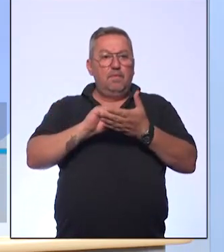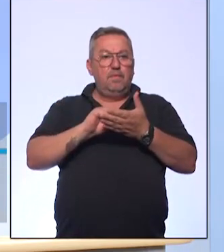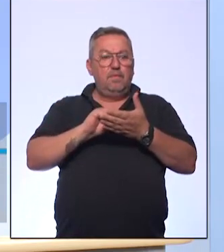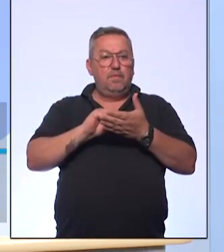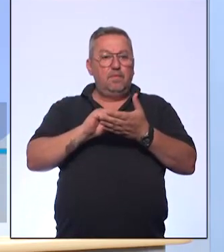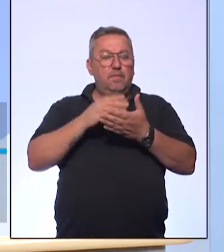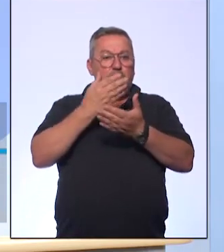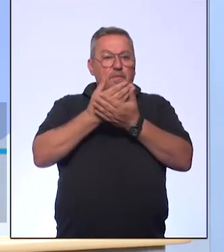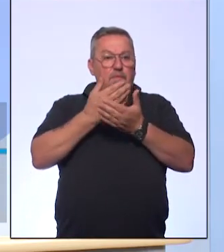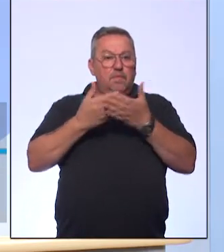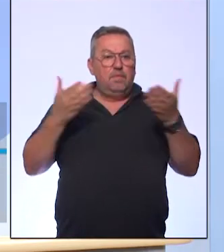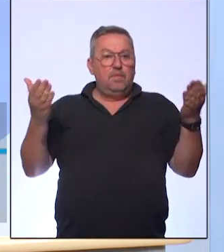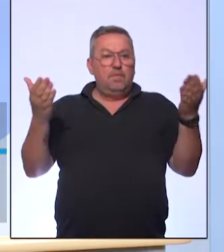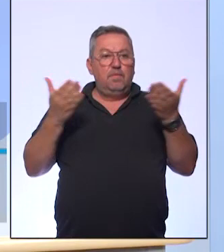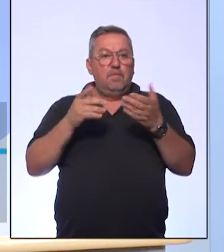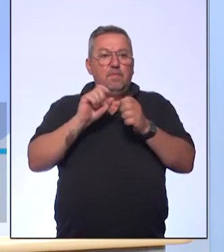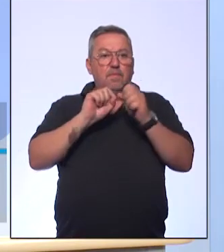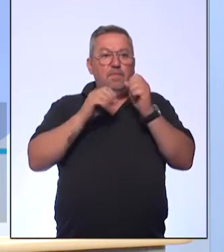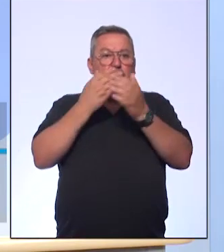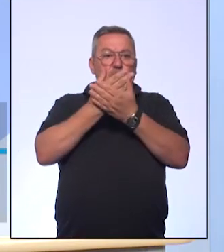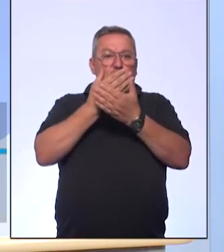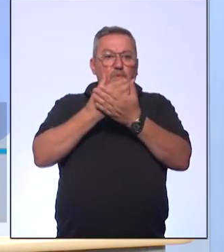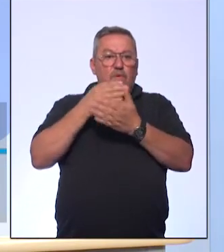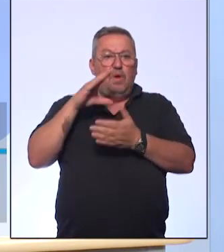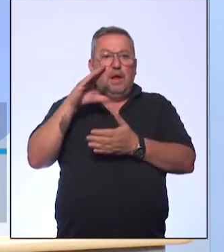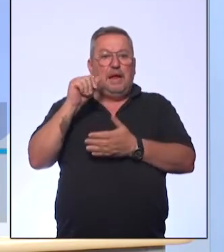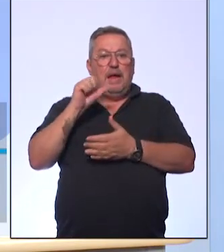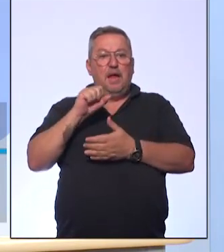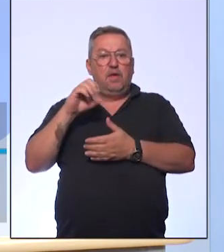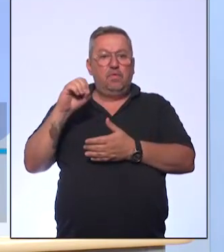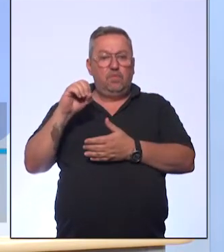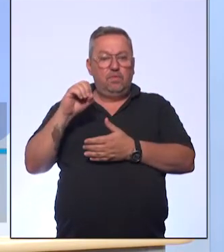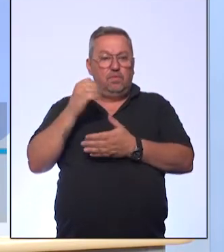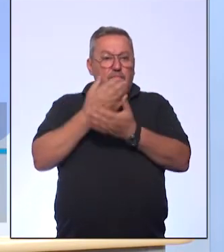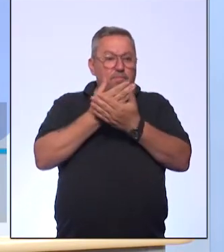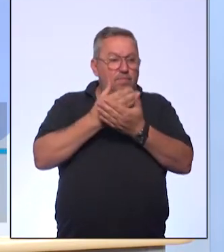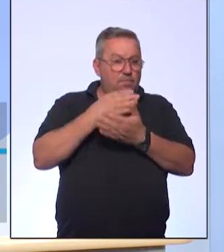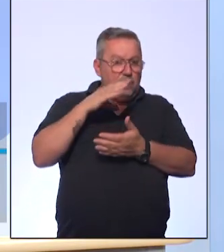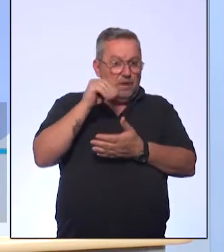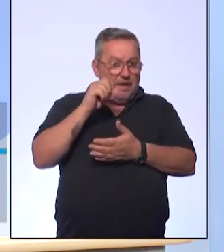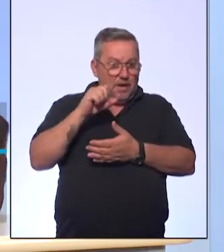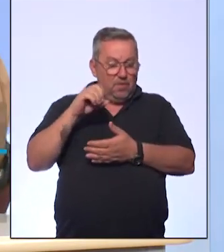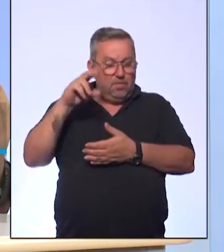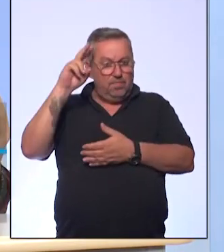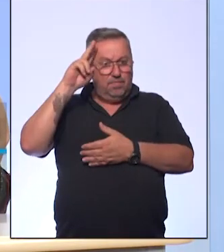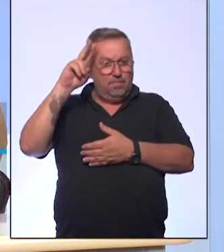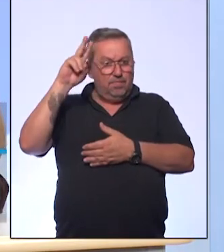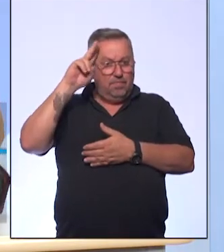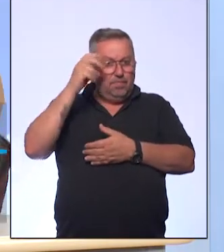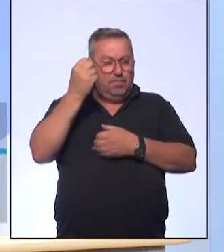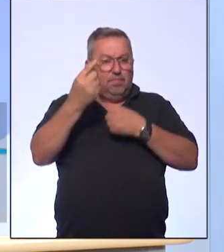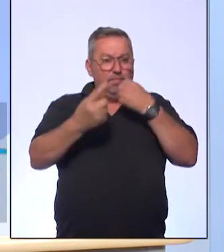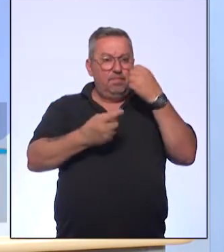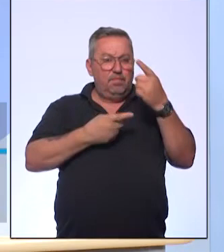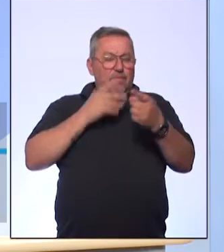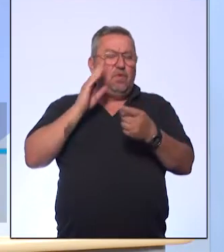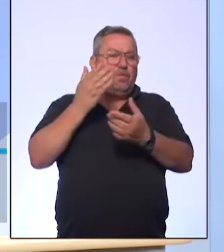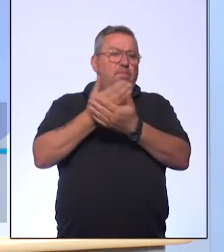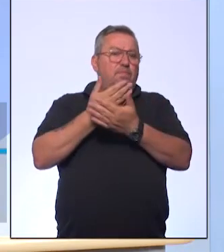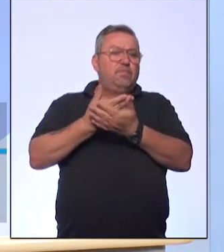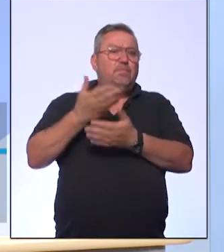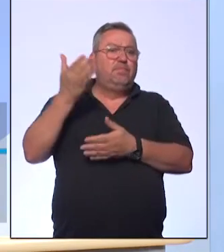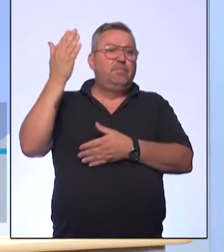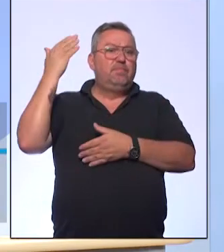na aula de hoje a gente vai fazer um estudo de caso. Então, para que a gente faça um estudo de caso, a gente precisa relembrar de alguns pontos já